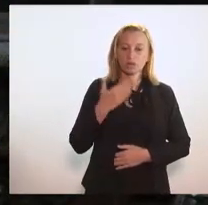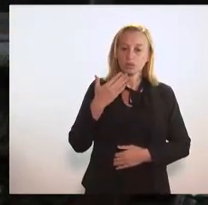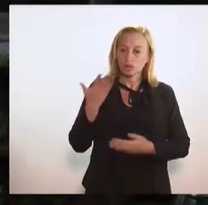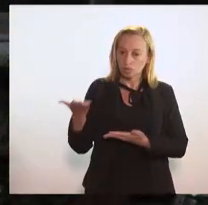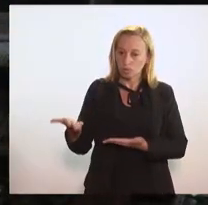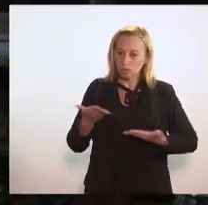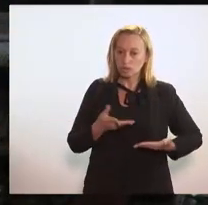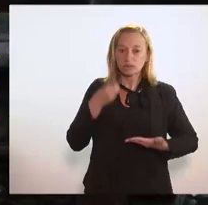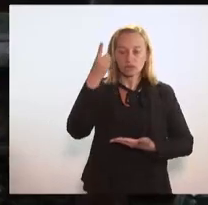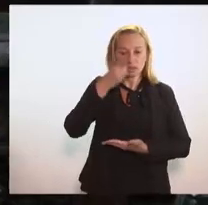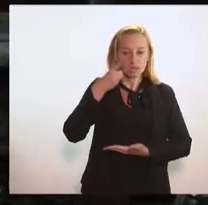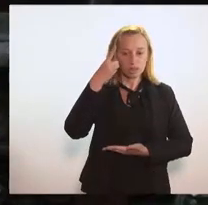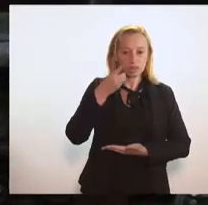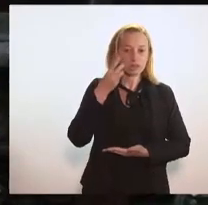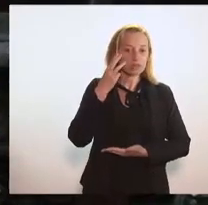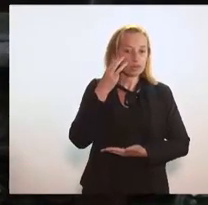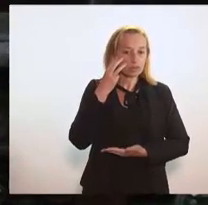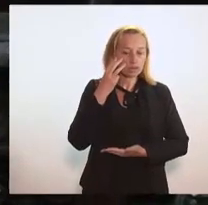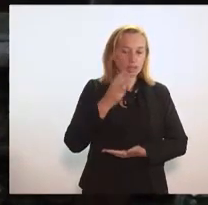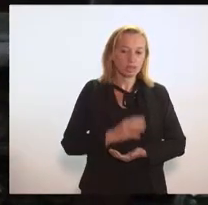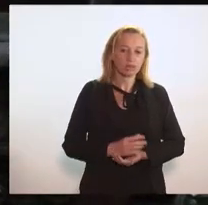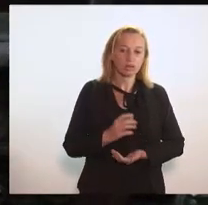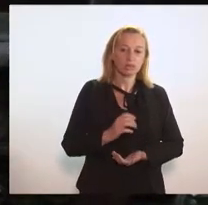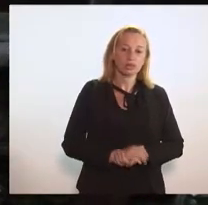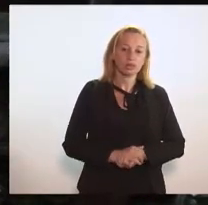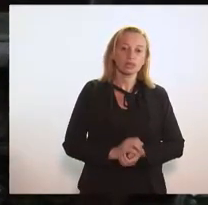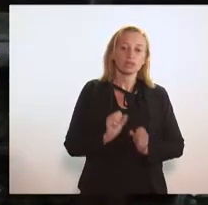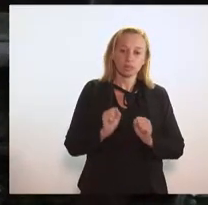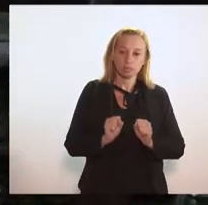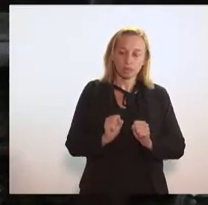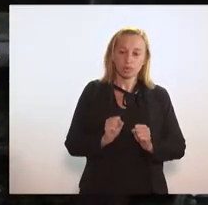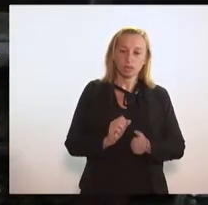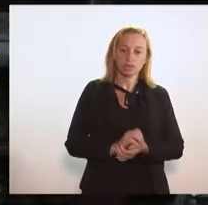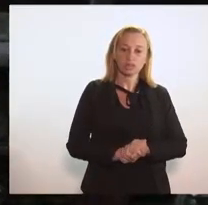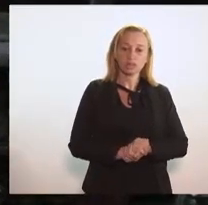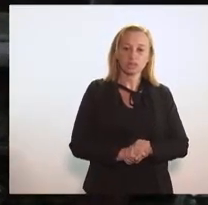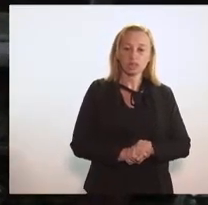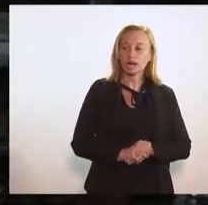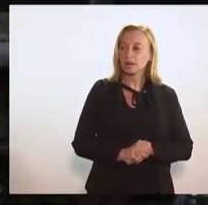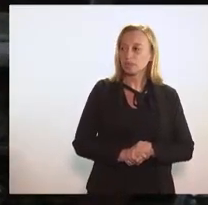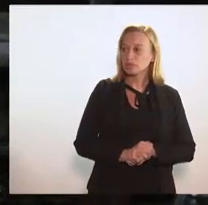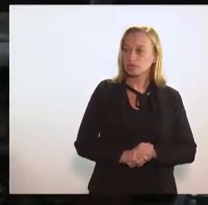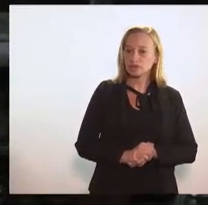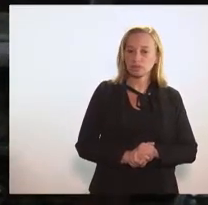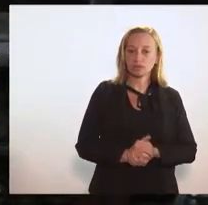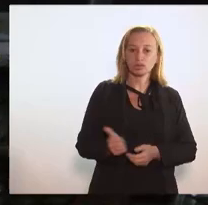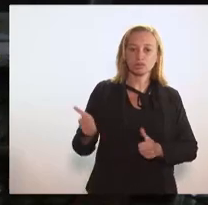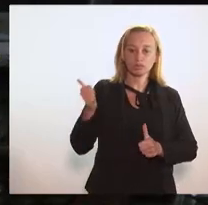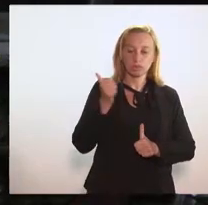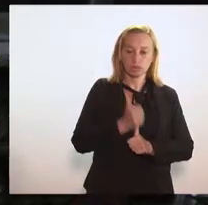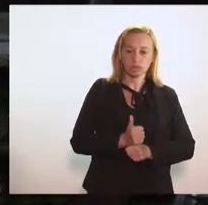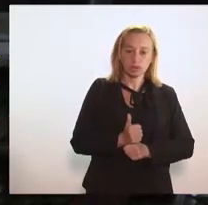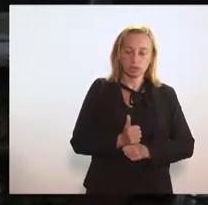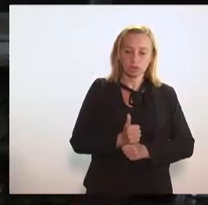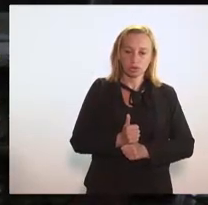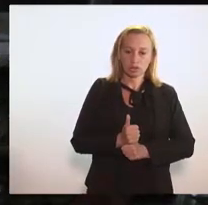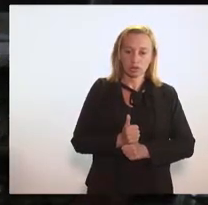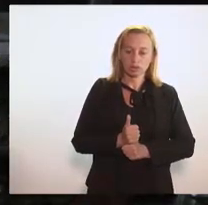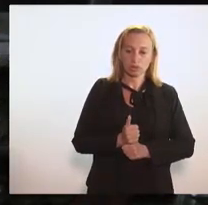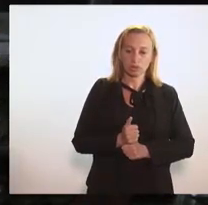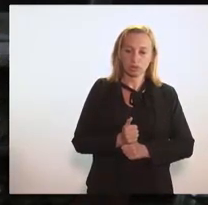convidar o Deputado waldeck Carneiro para que possa tomar assento aqui da mesa e que eu possa